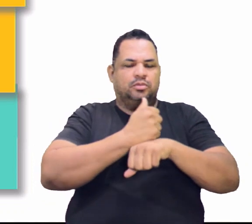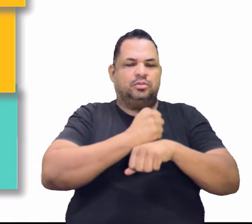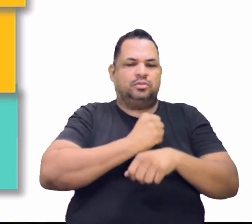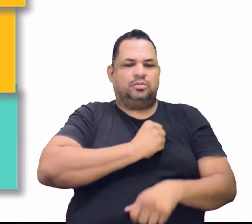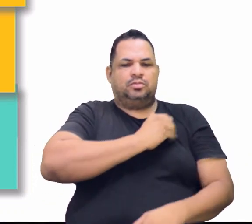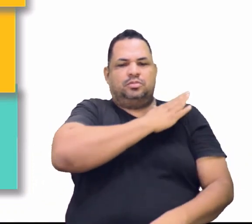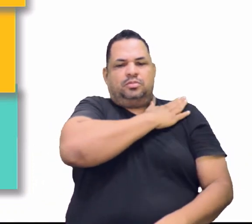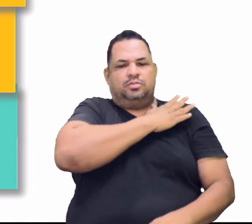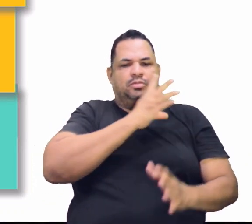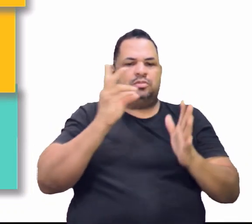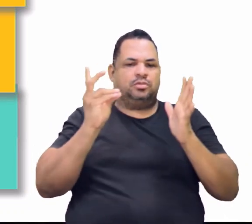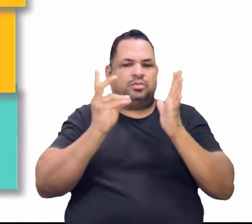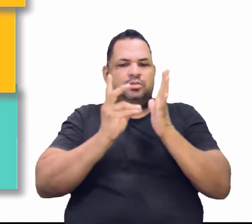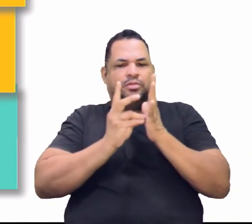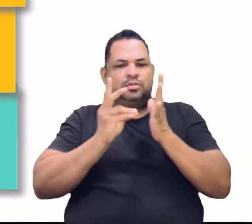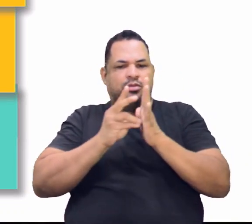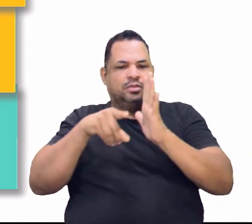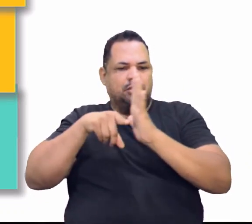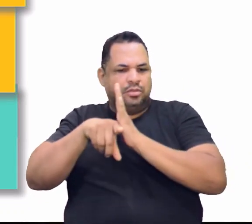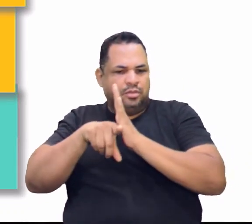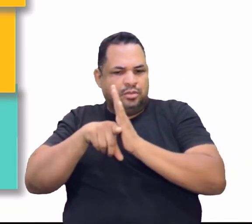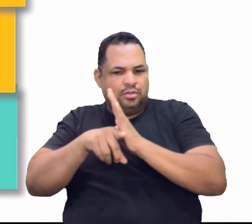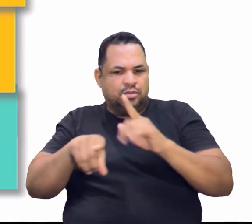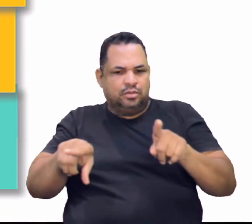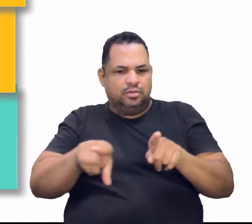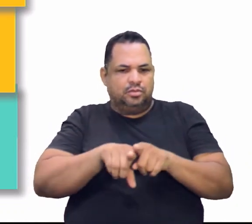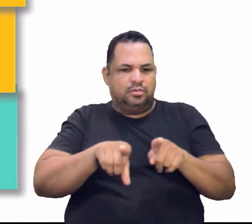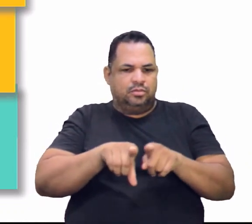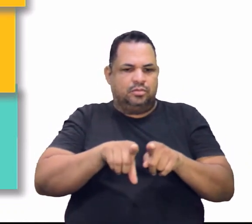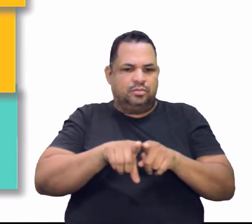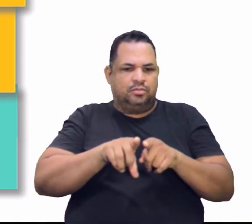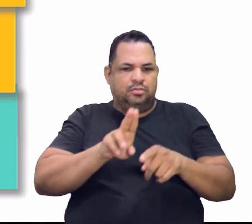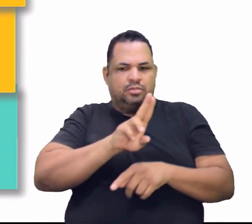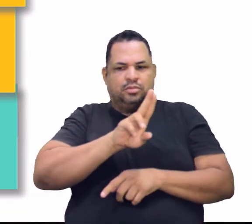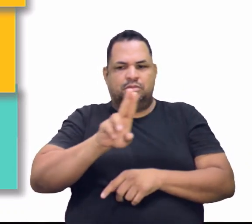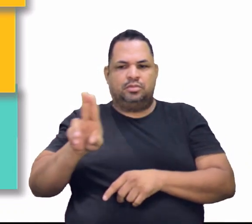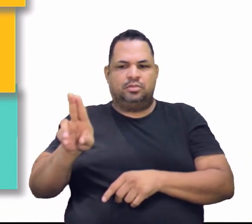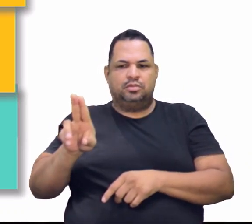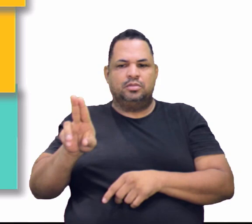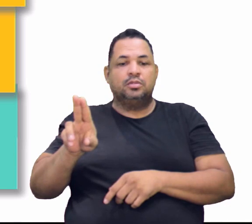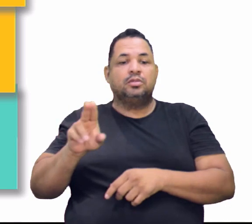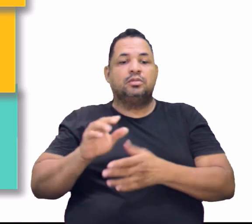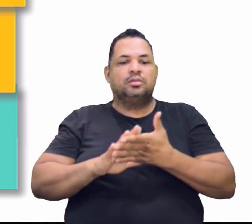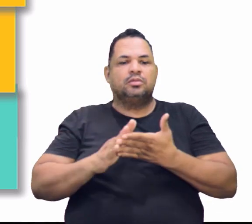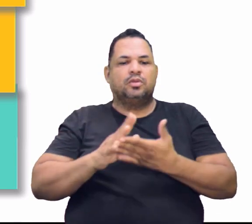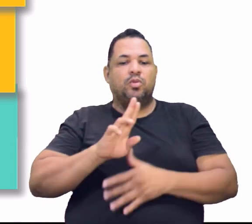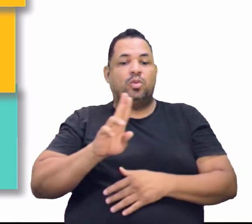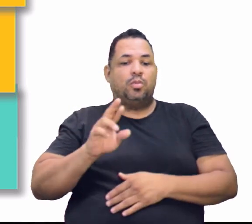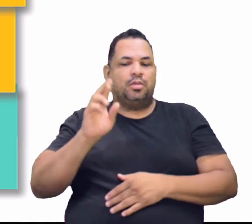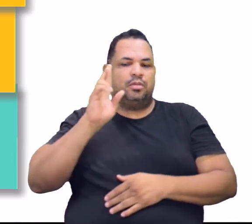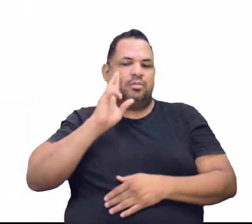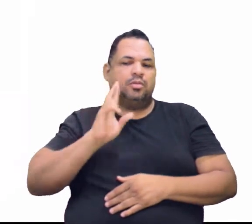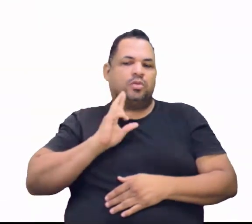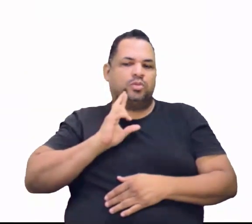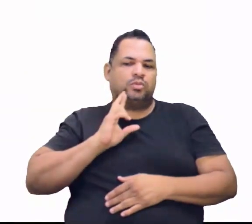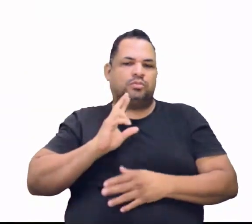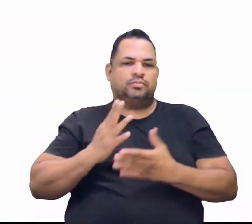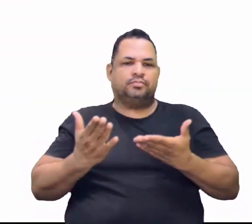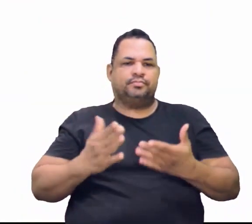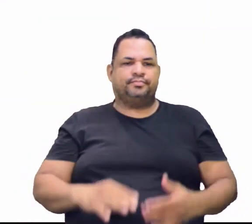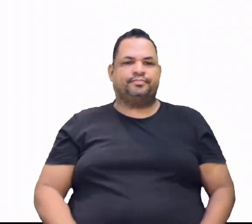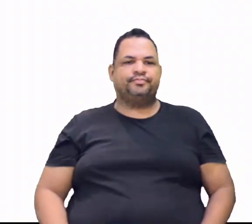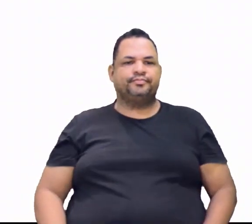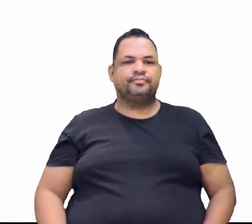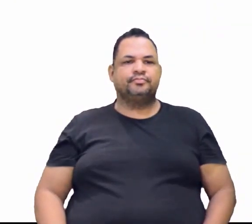de higienista e por que o nosso estado leva o nome desse fera, tá certo?